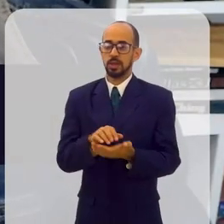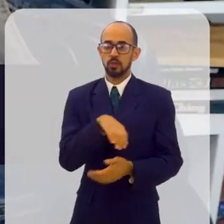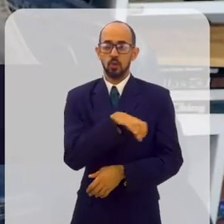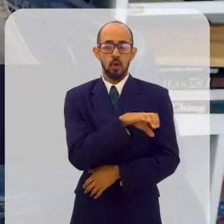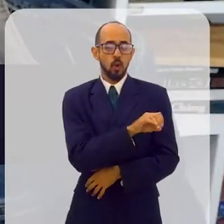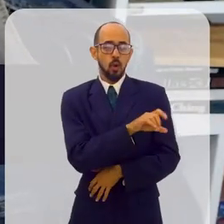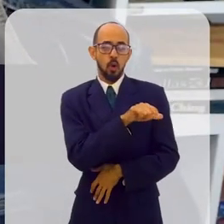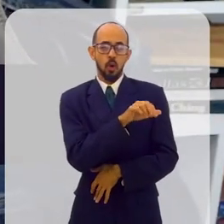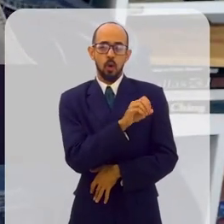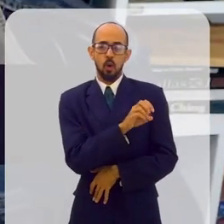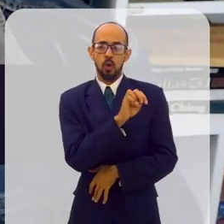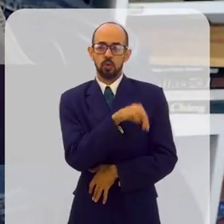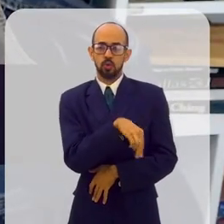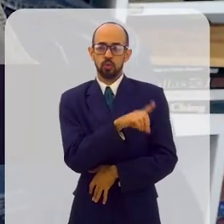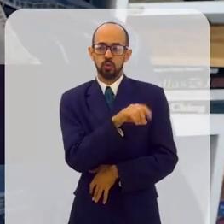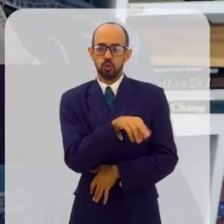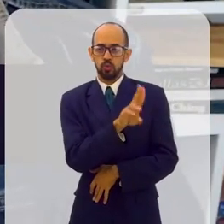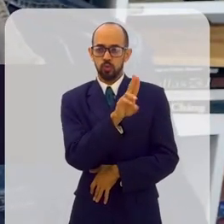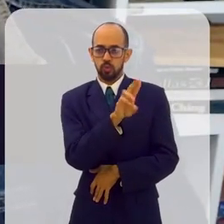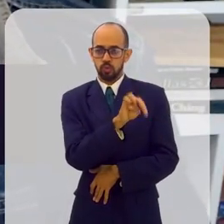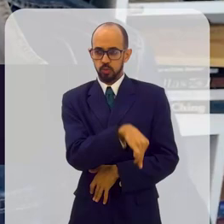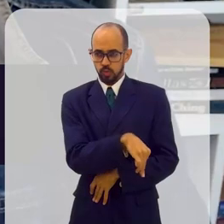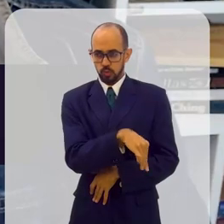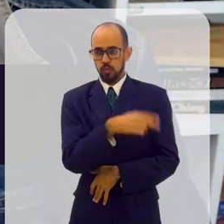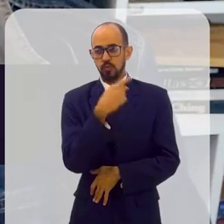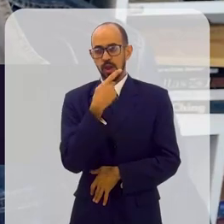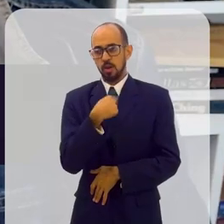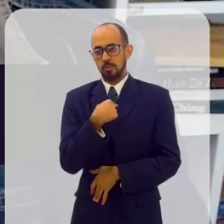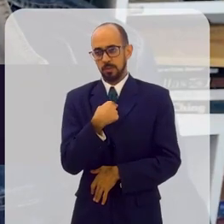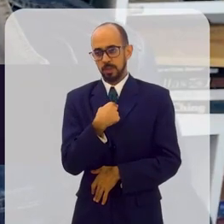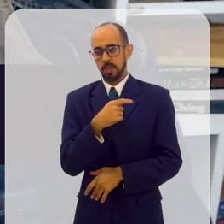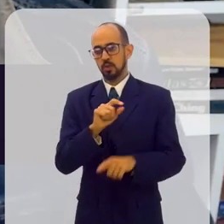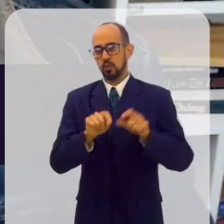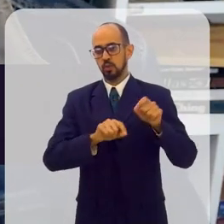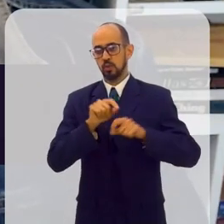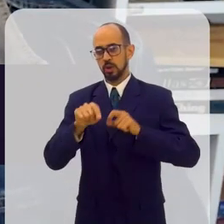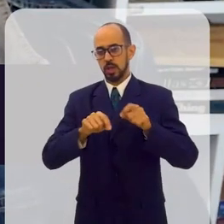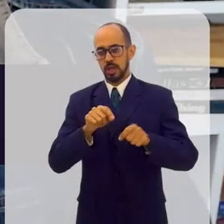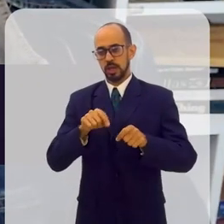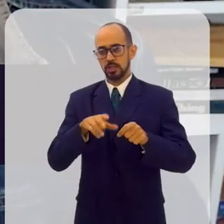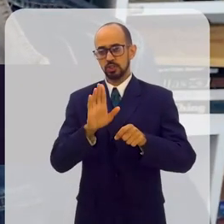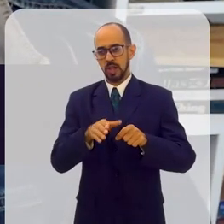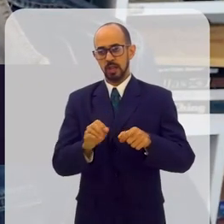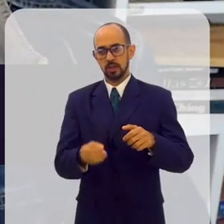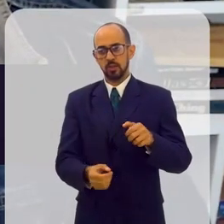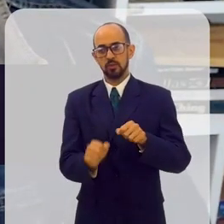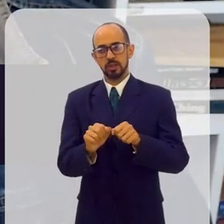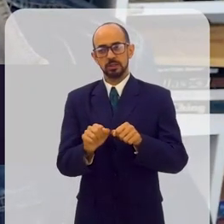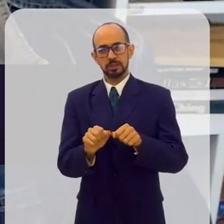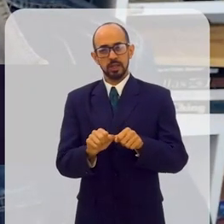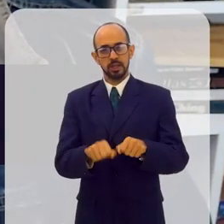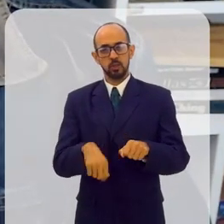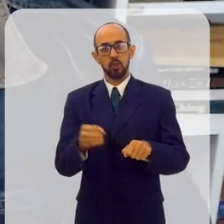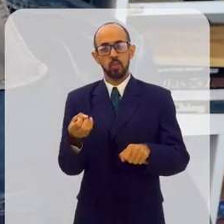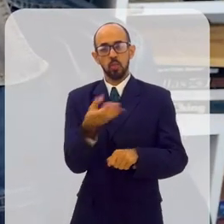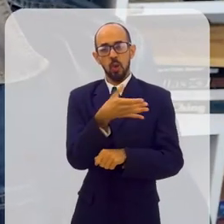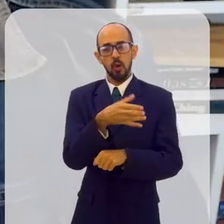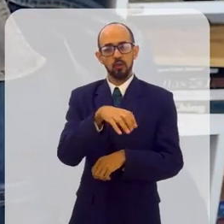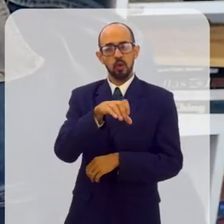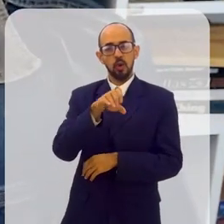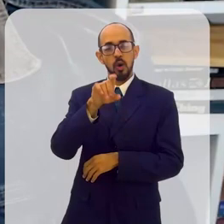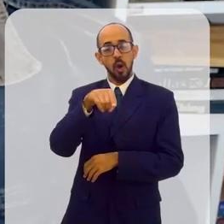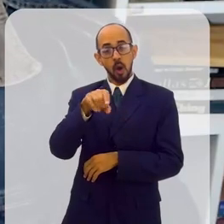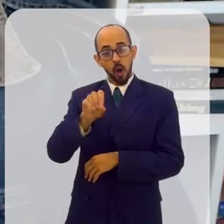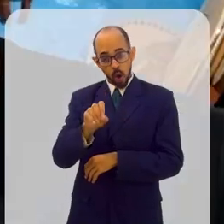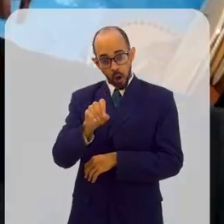acaso, sou conselheiro do Olodum, e eles me disseram que estão já tramando aí uma nova versão do Opa aí,